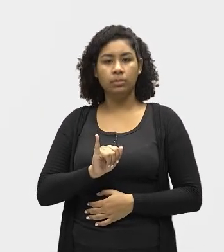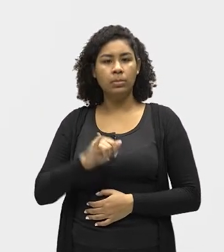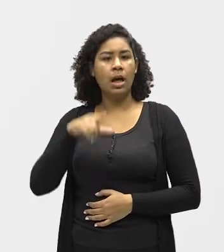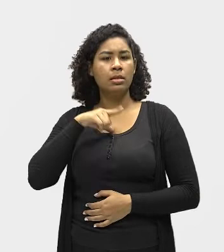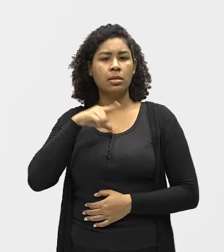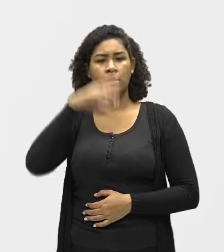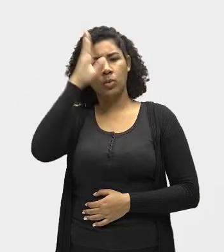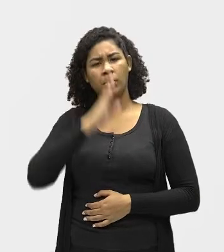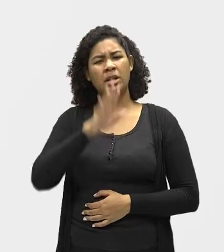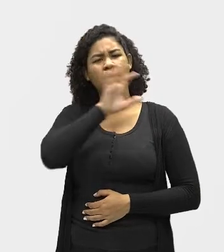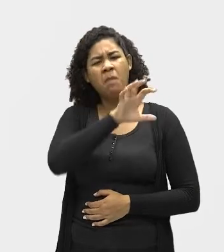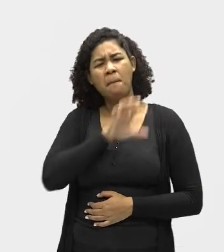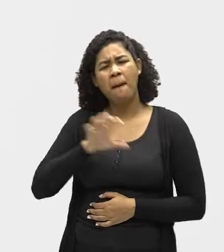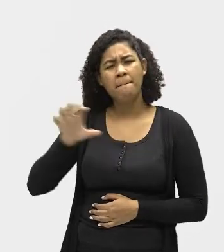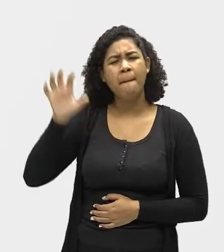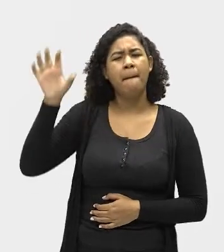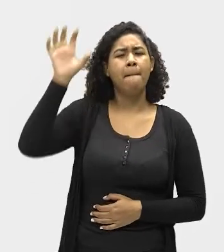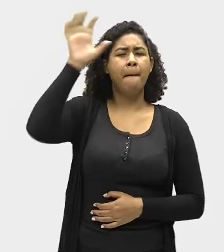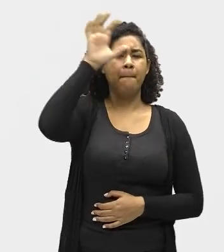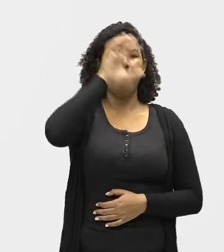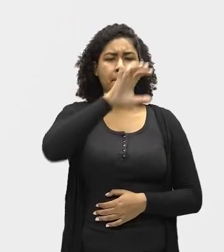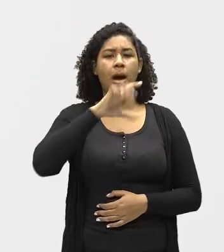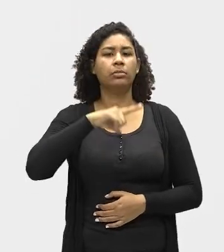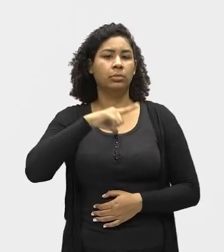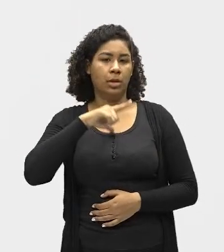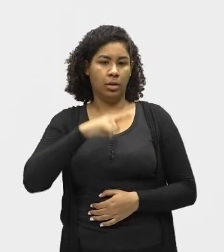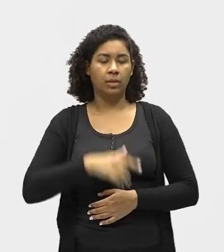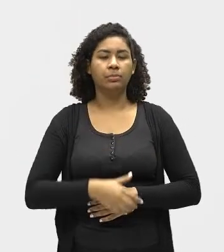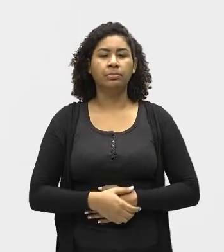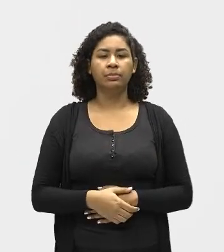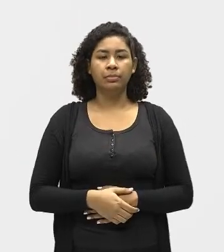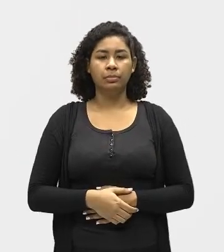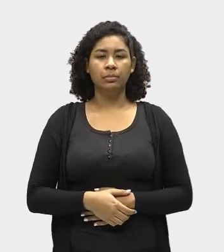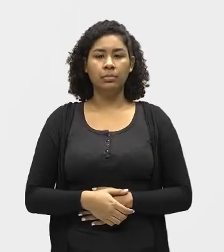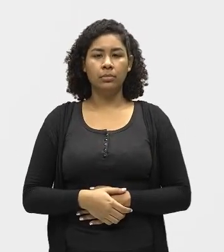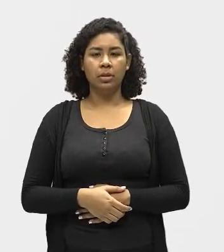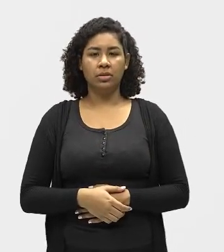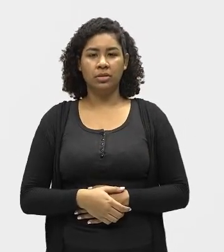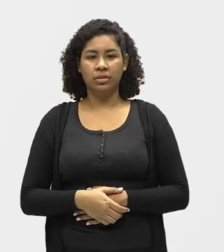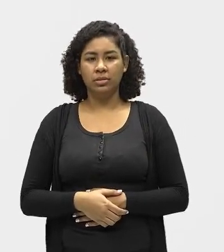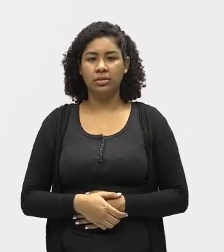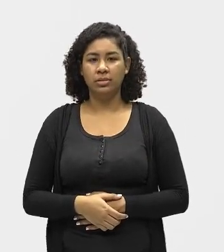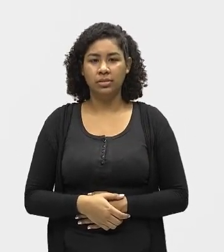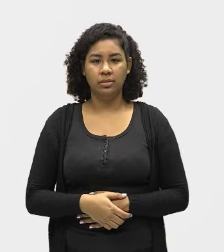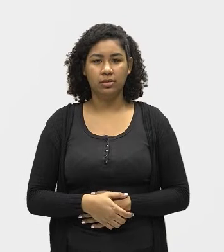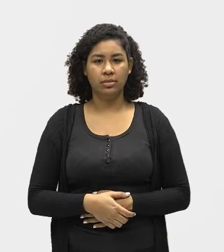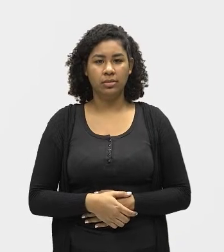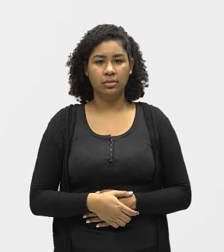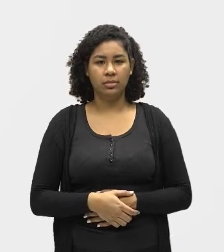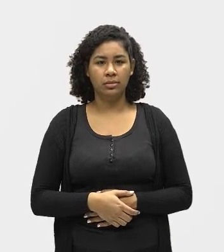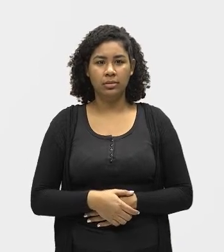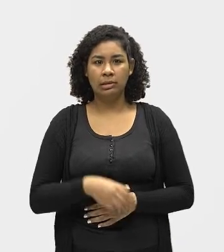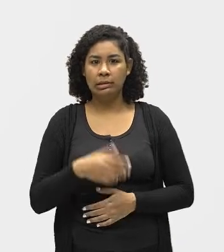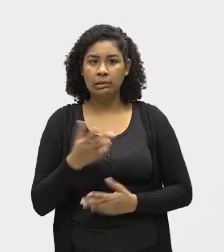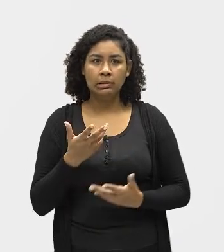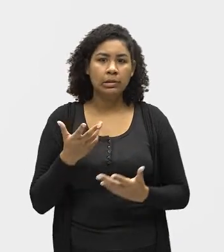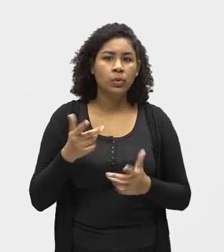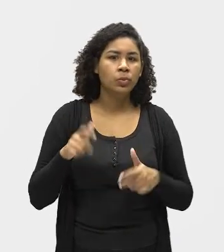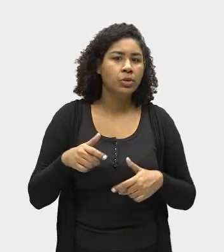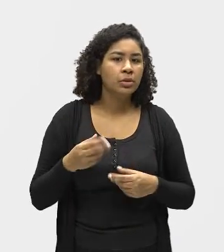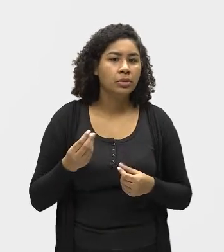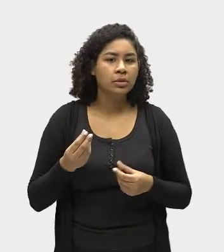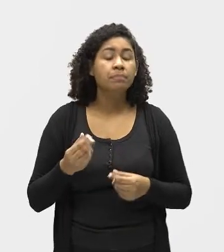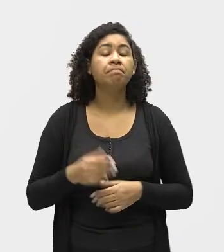território brasileiro. Existem registros de sua presença? Cadê? Onde a professora se perdeu? No